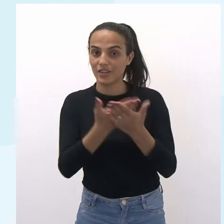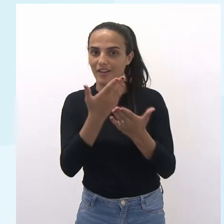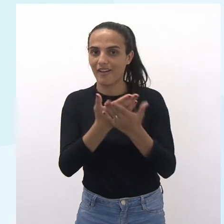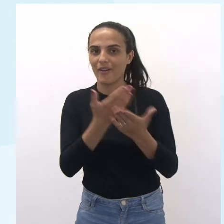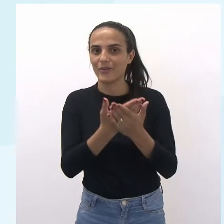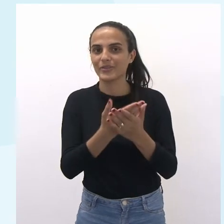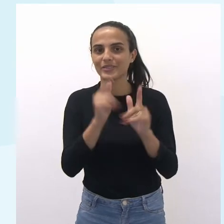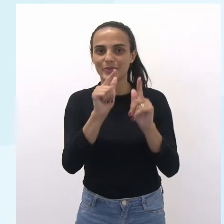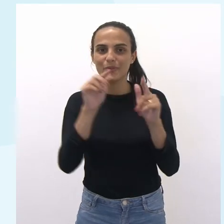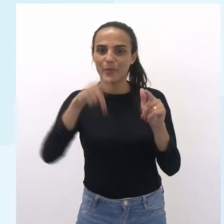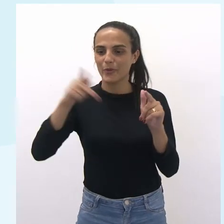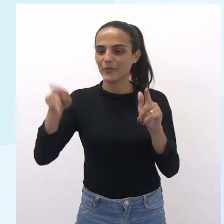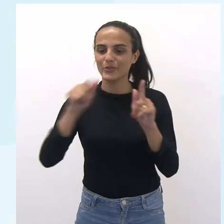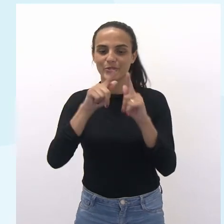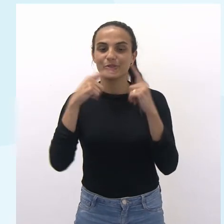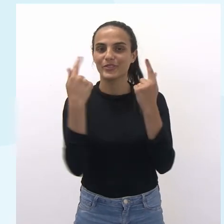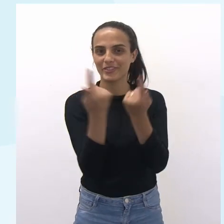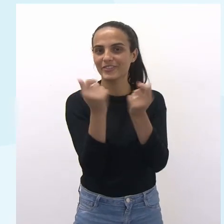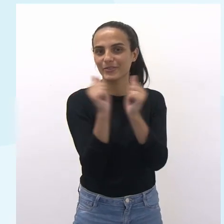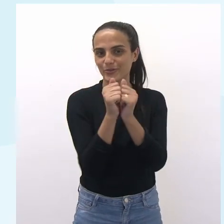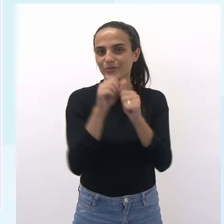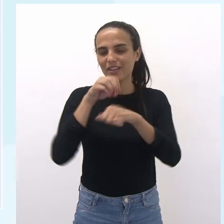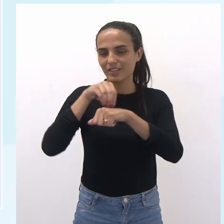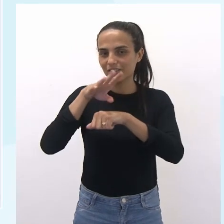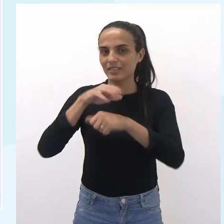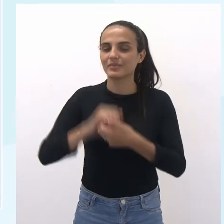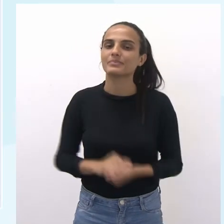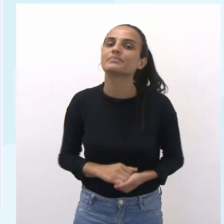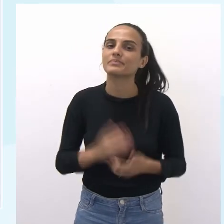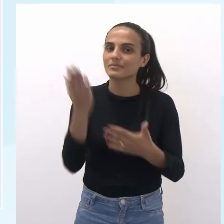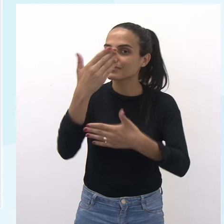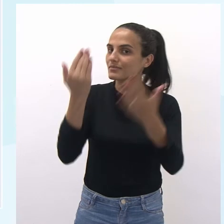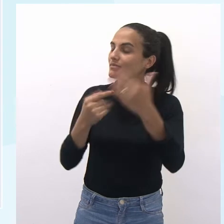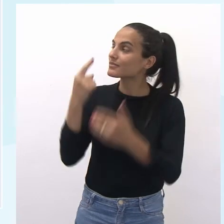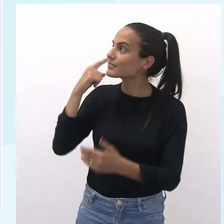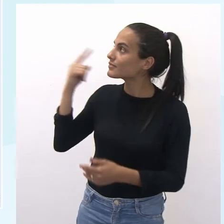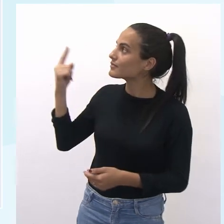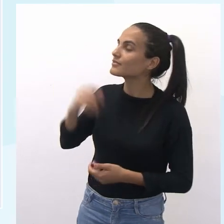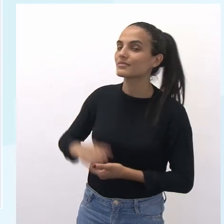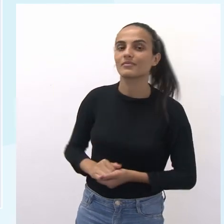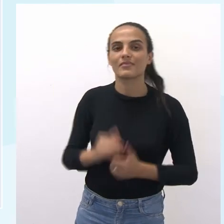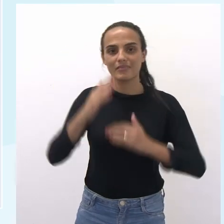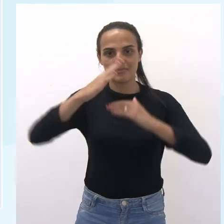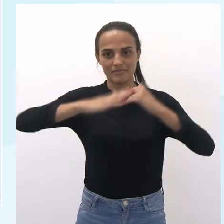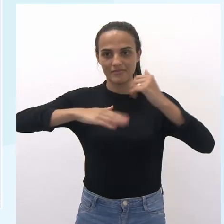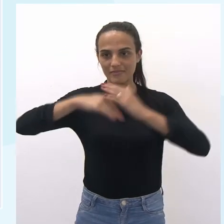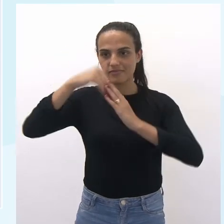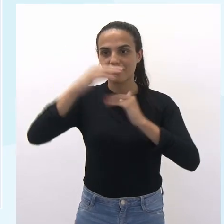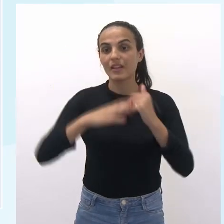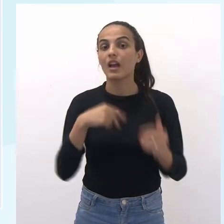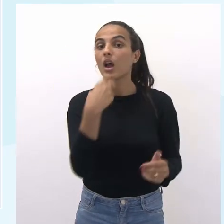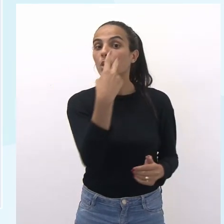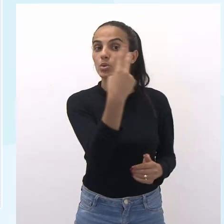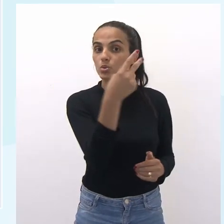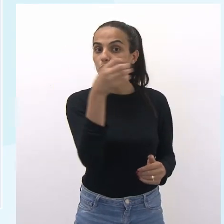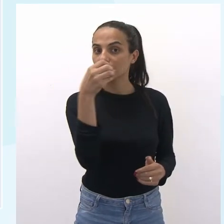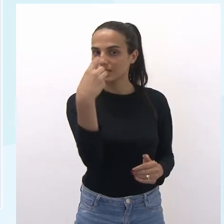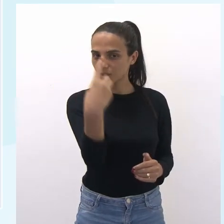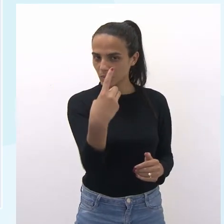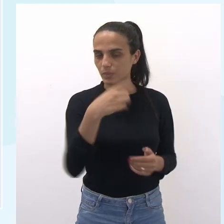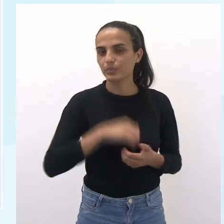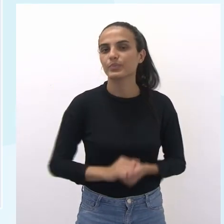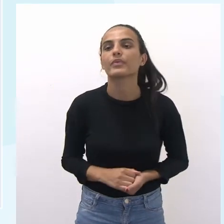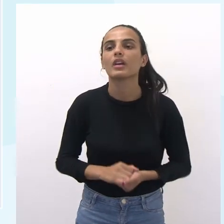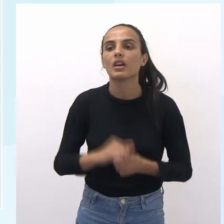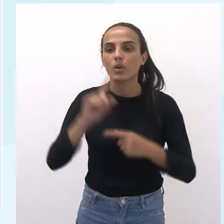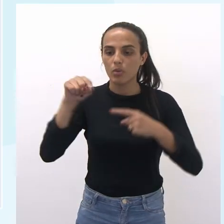médio? Fica a dica. Próximo slide. A habilidade é a 201 e o